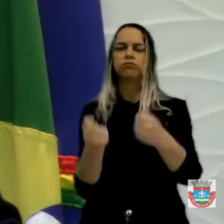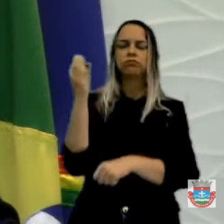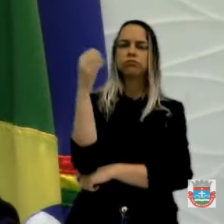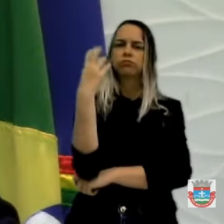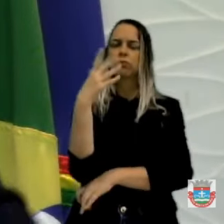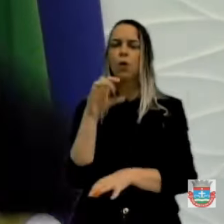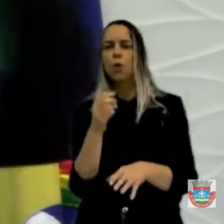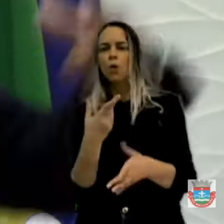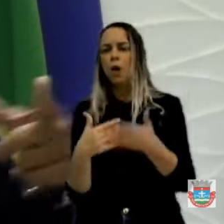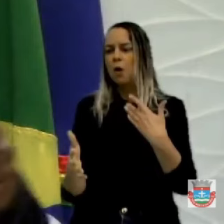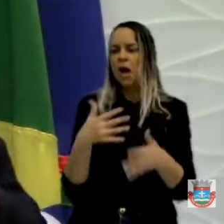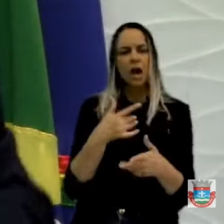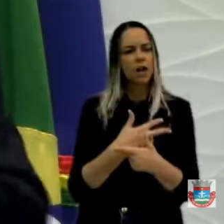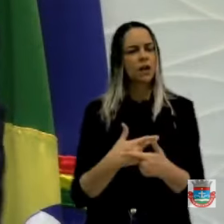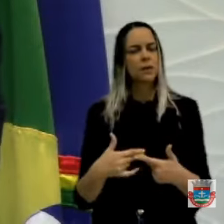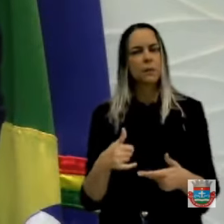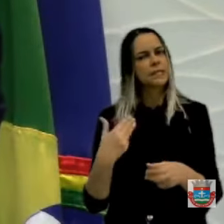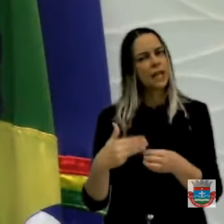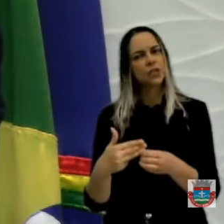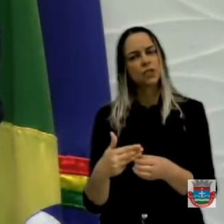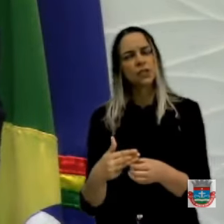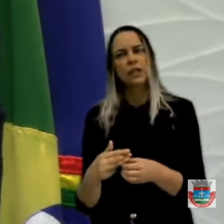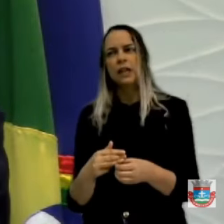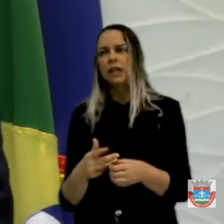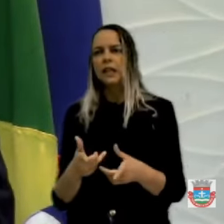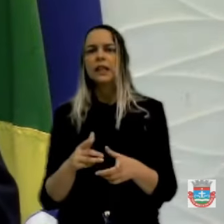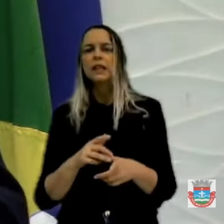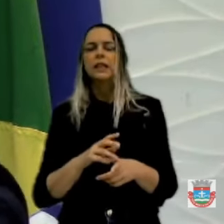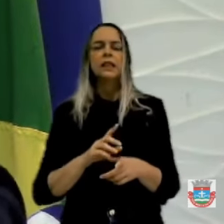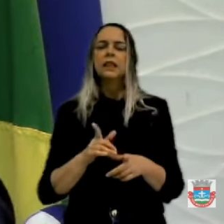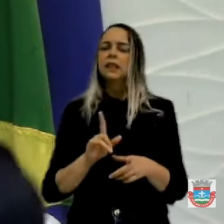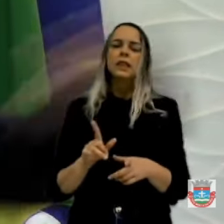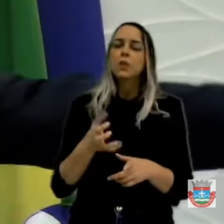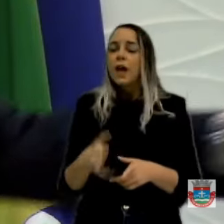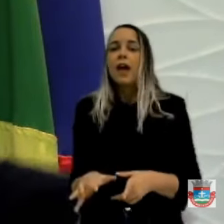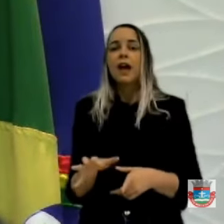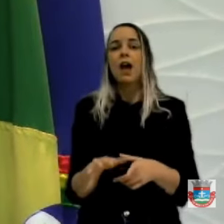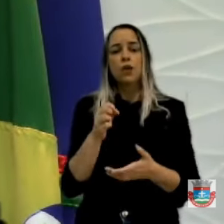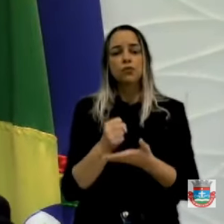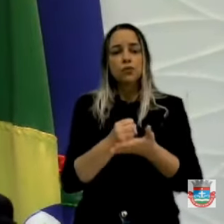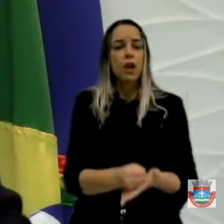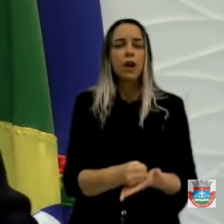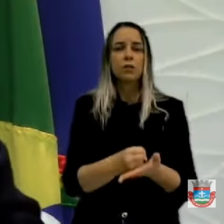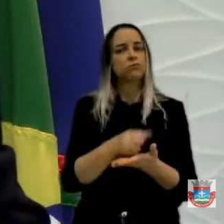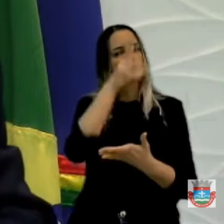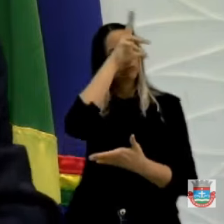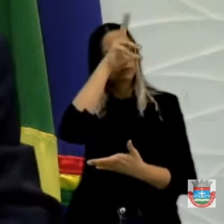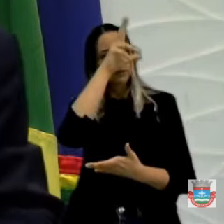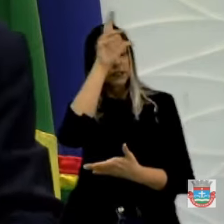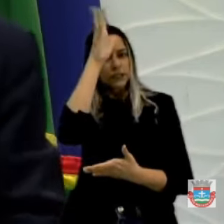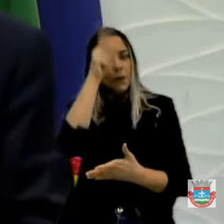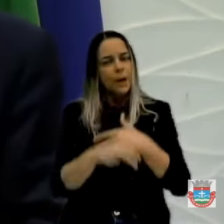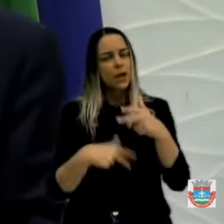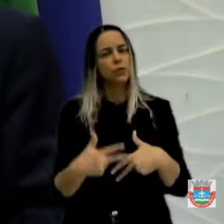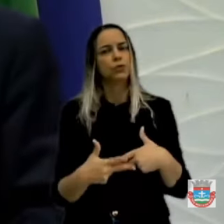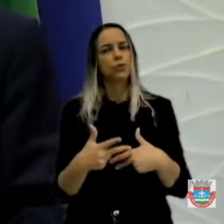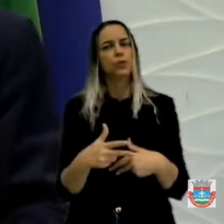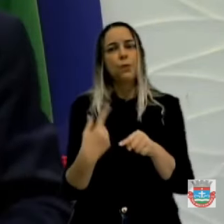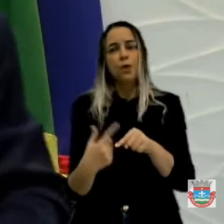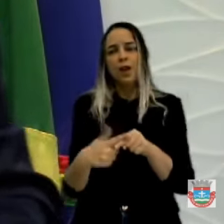município. Tudo que ela faz é para não beneficiar o município, através do prefeito Alexandre Batité, porque ela